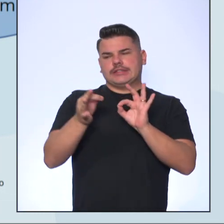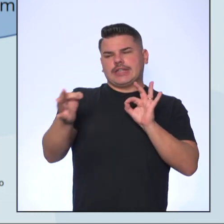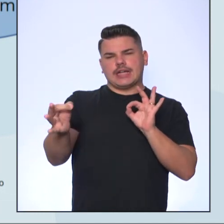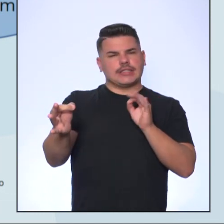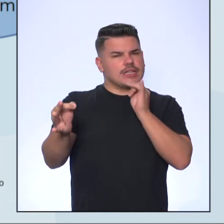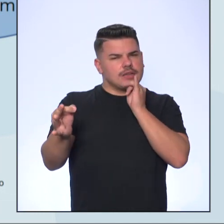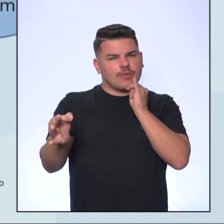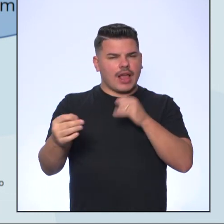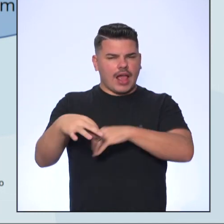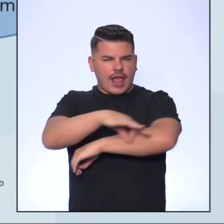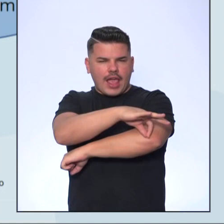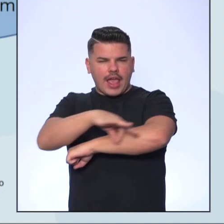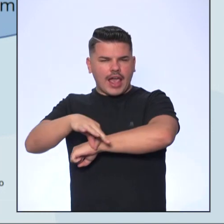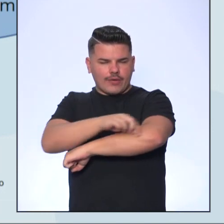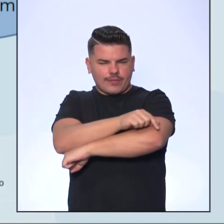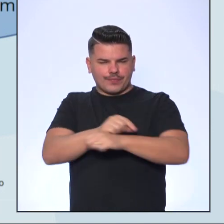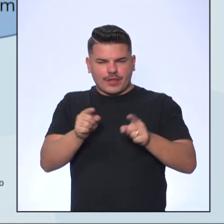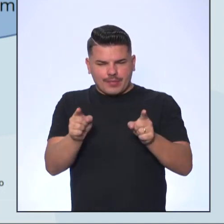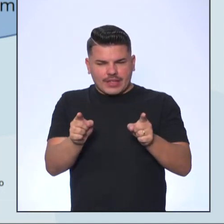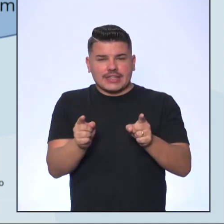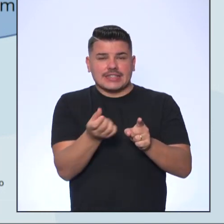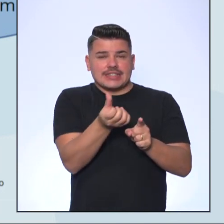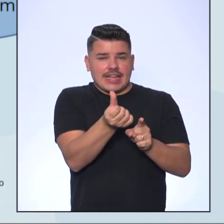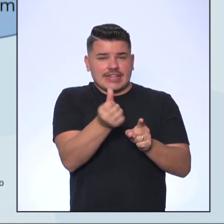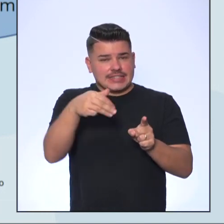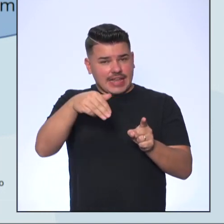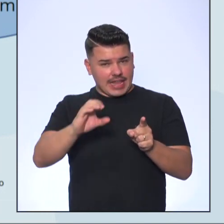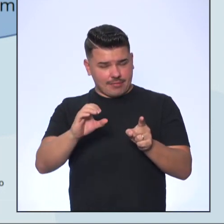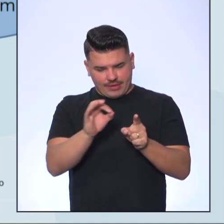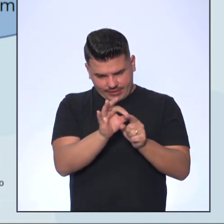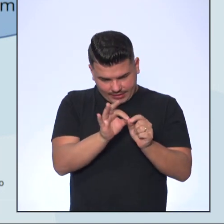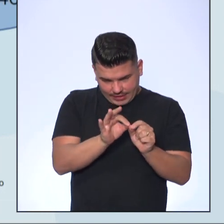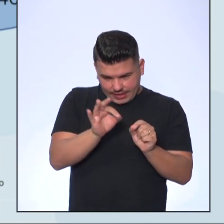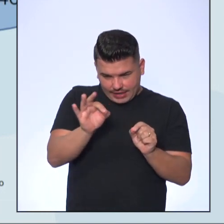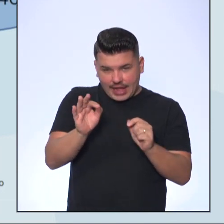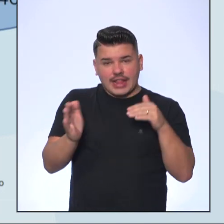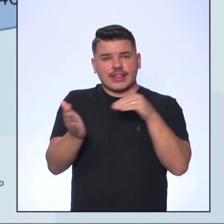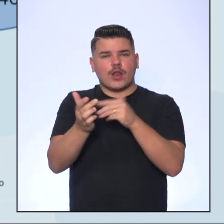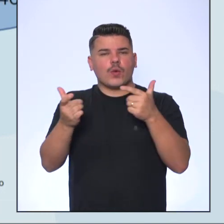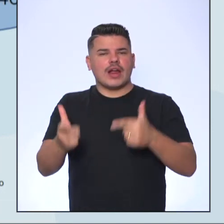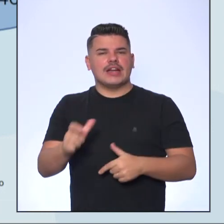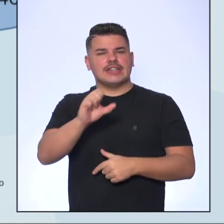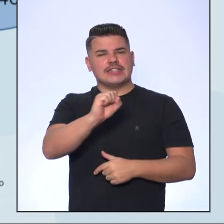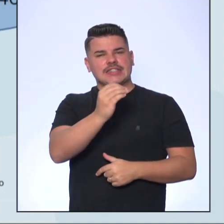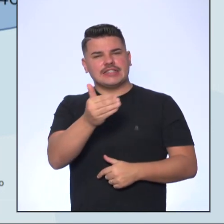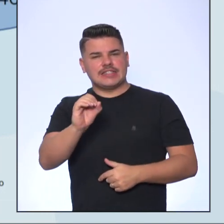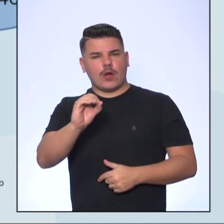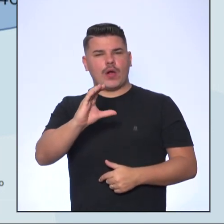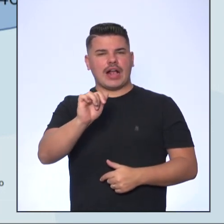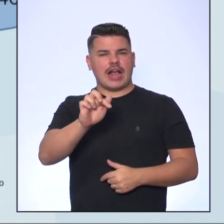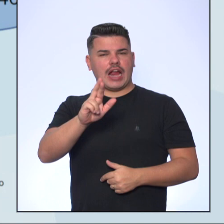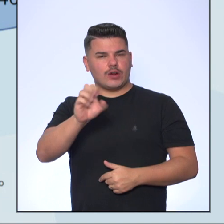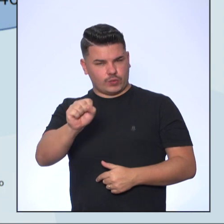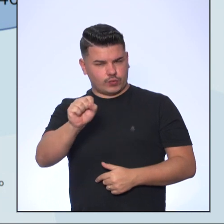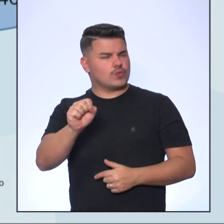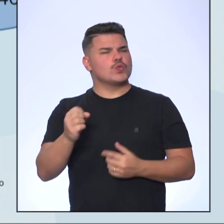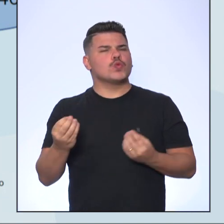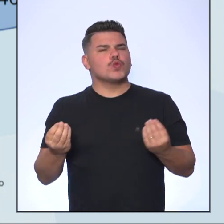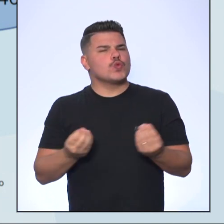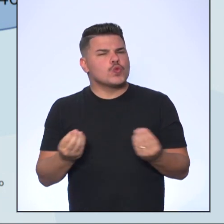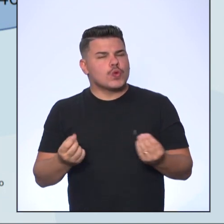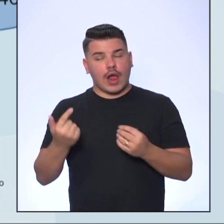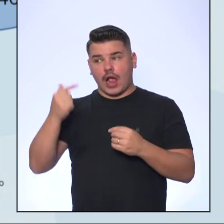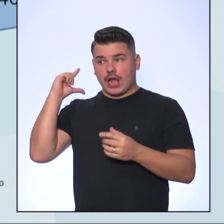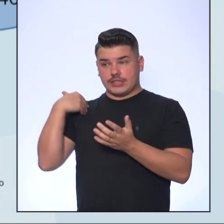numa régua, é 6 centímetros, quanto ficava até São Carlos? Se nós, como nós fizemos na aula